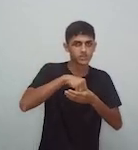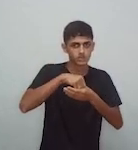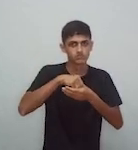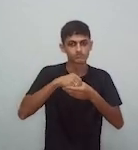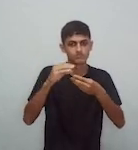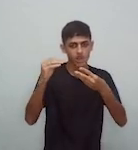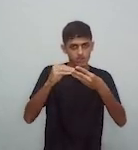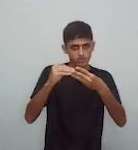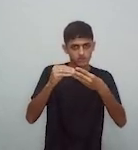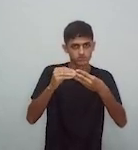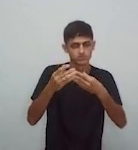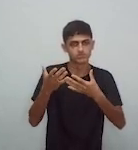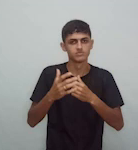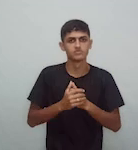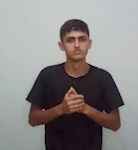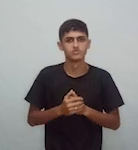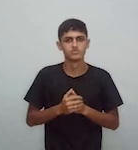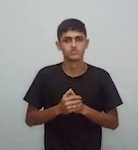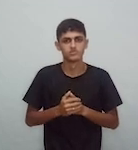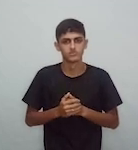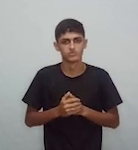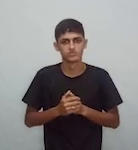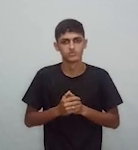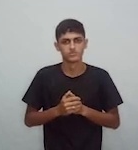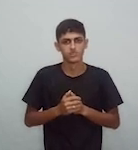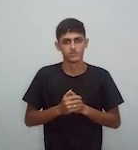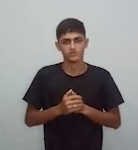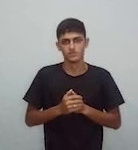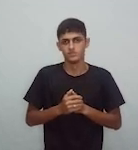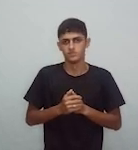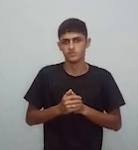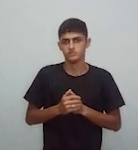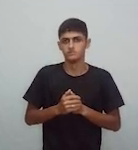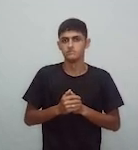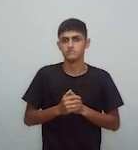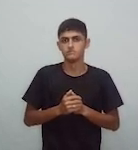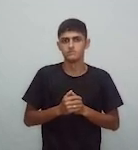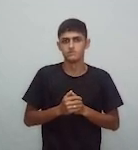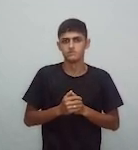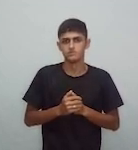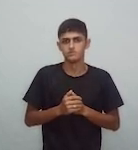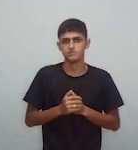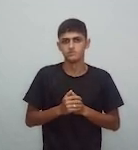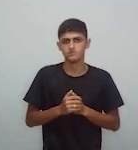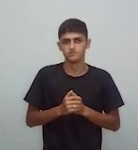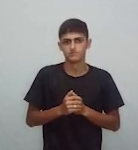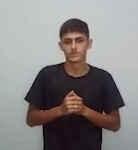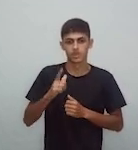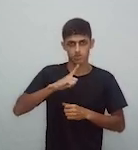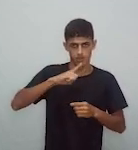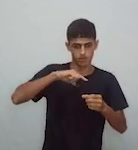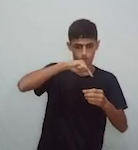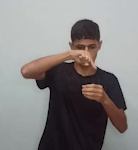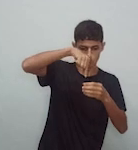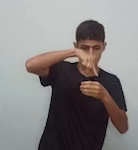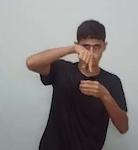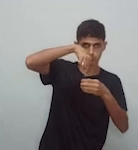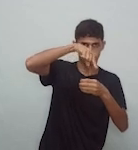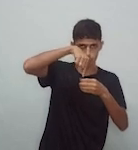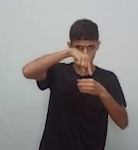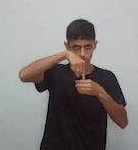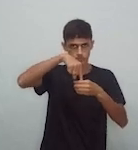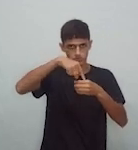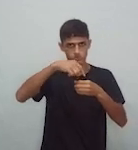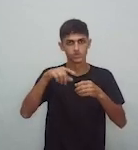núcleo celular. Então, ó, o corpo celular é onde localiza-se o núcleo e a maioria das